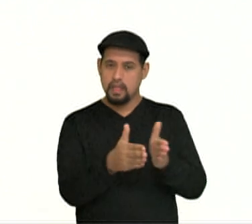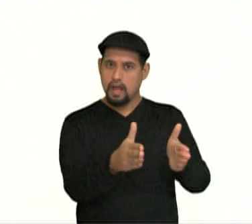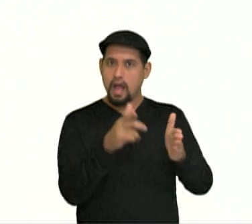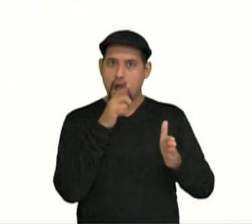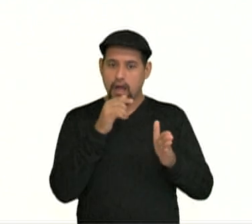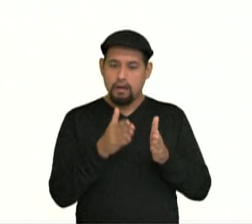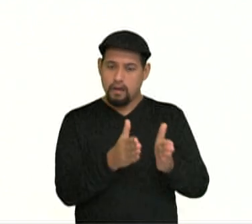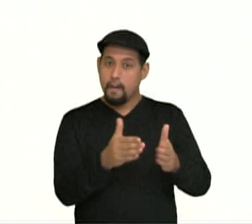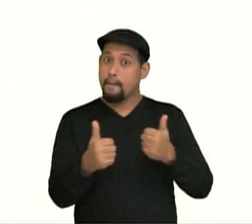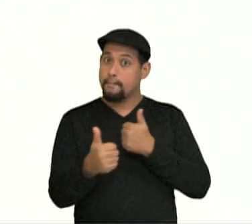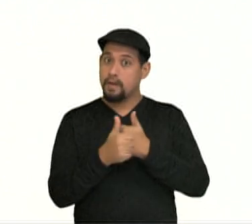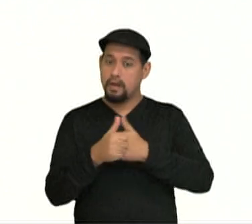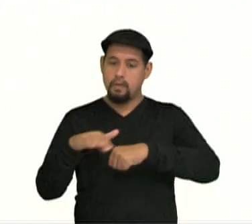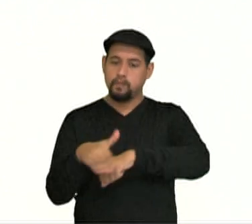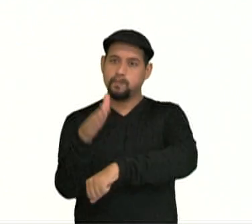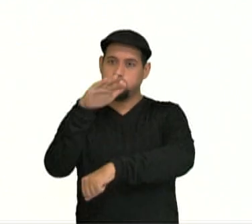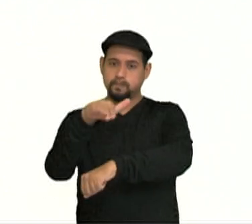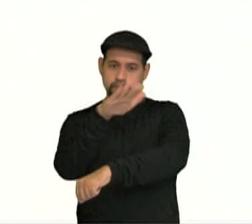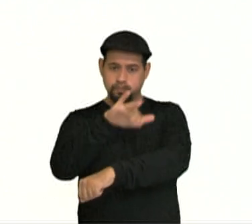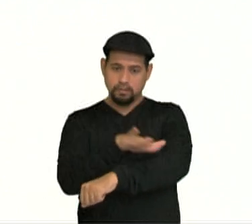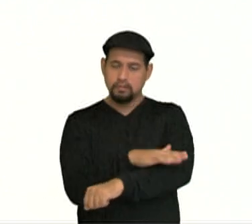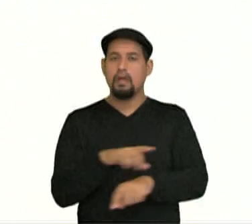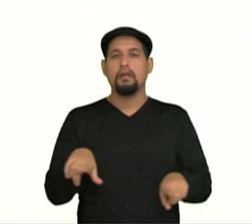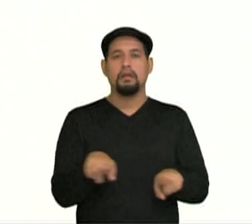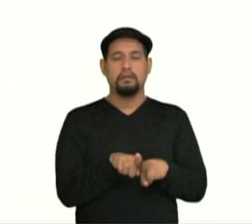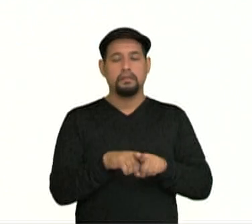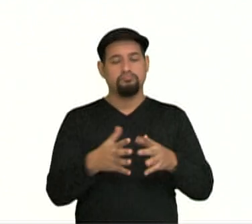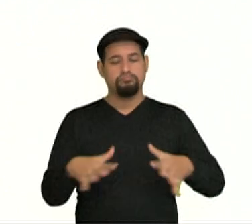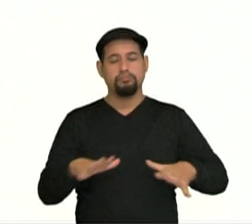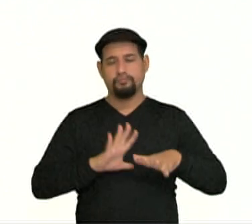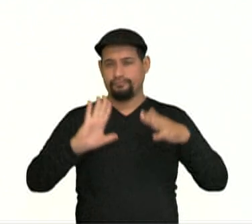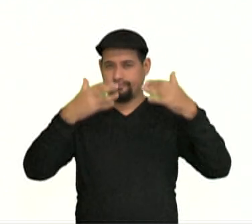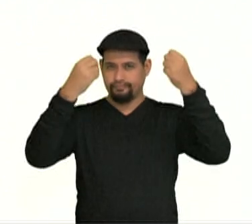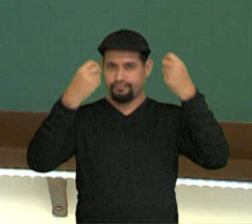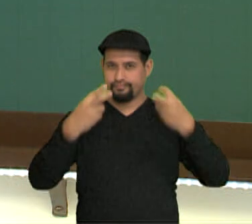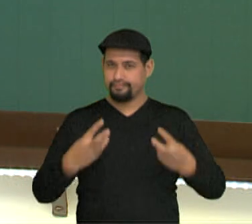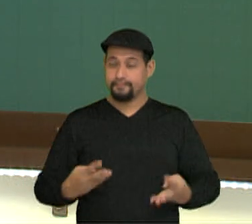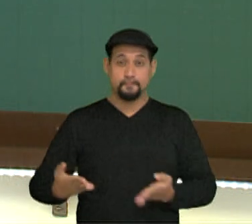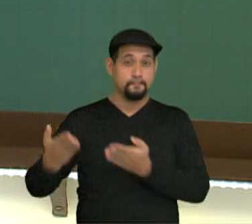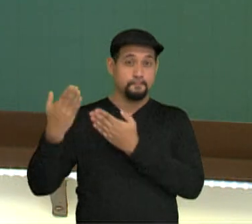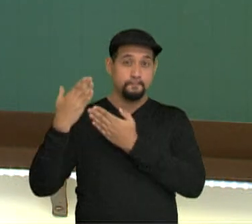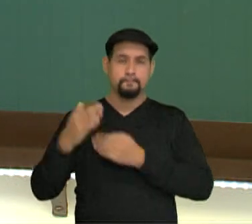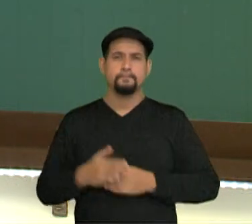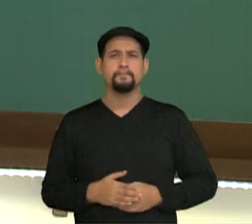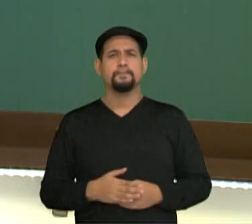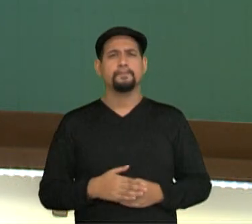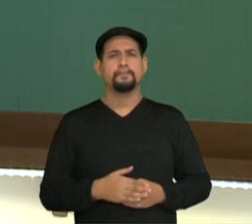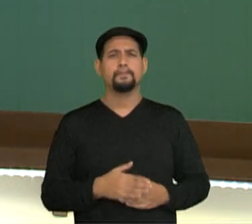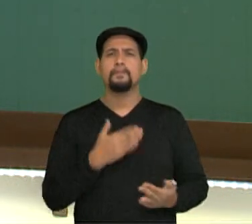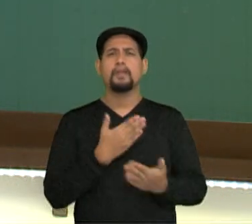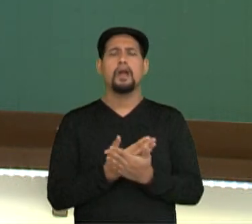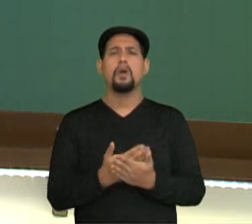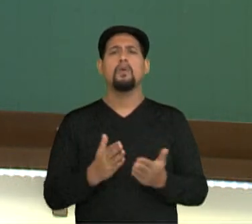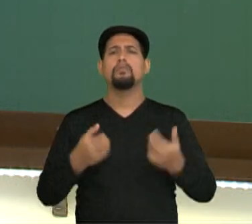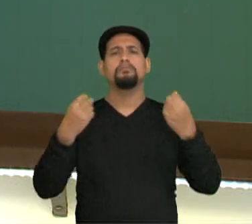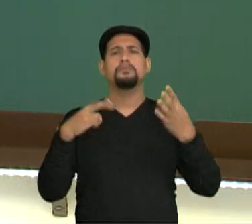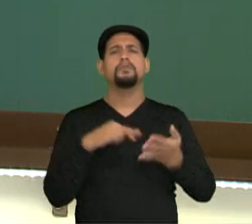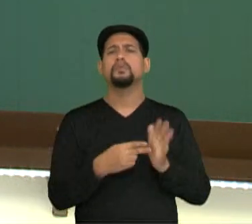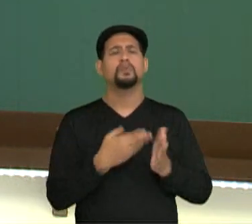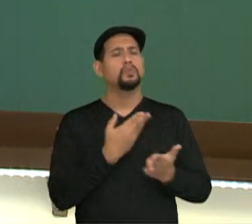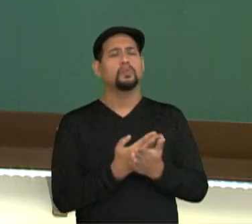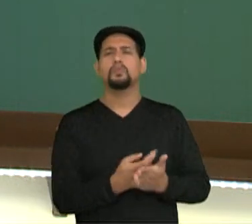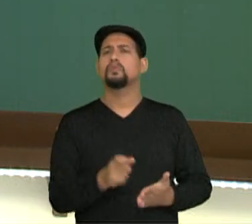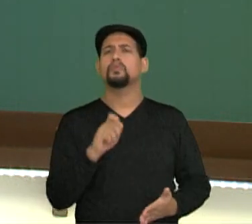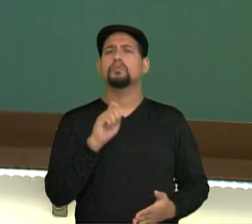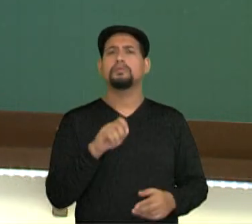montanhas rochosas. Então são justamente essas formas de relevo que já falamos aqui anteriormente. E nessa nossa aula de hoje, então, o que a gente